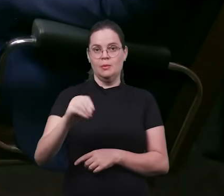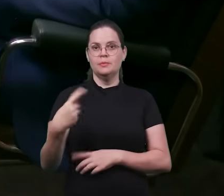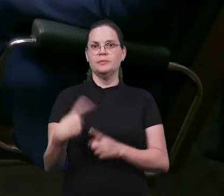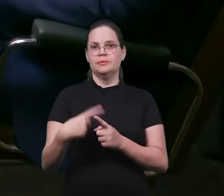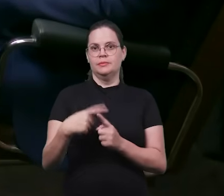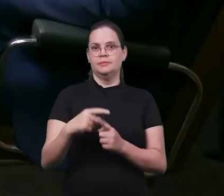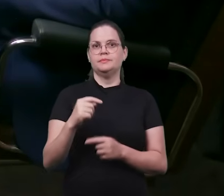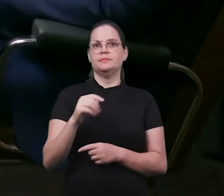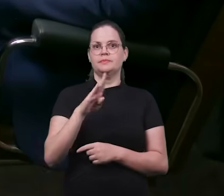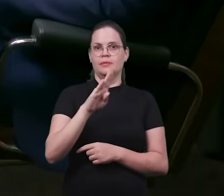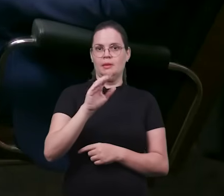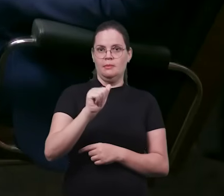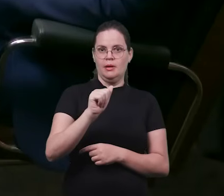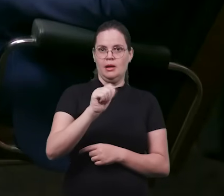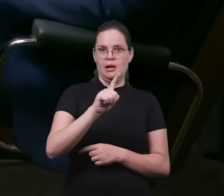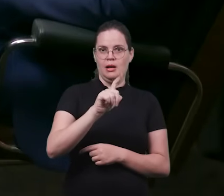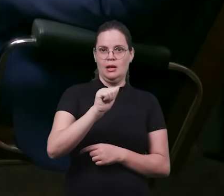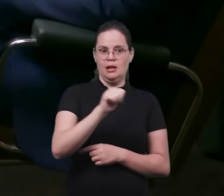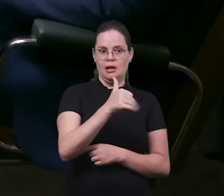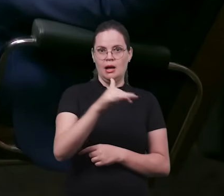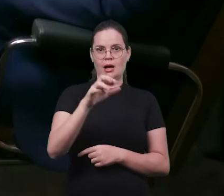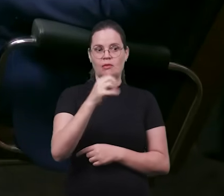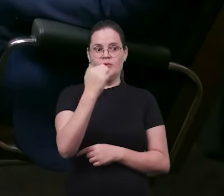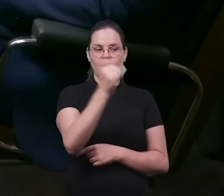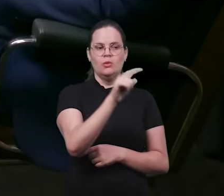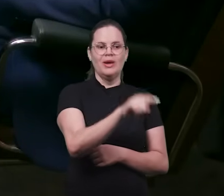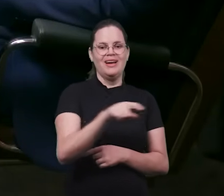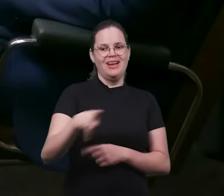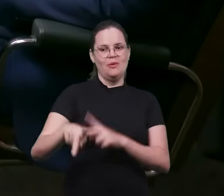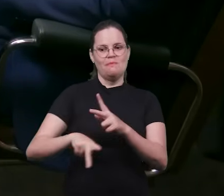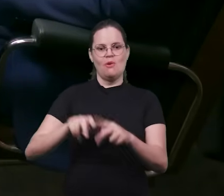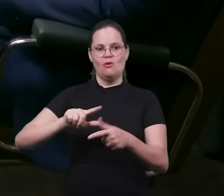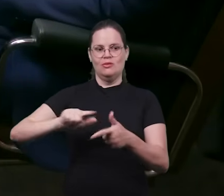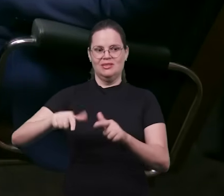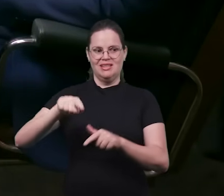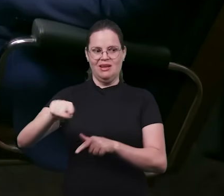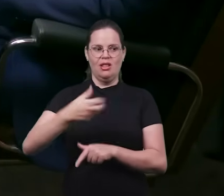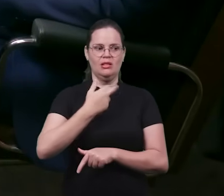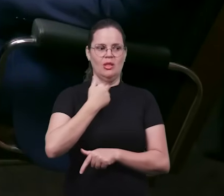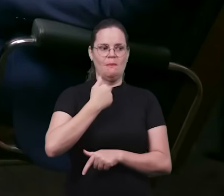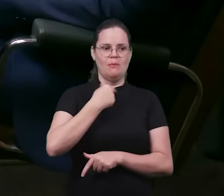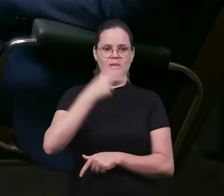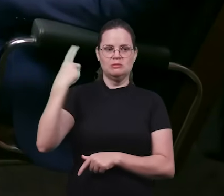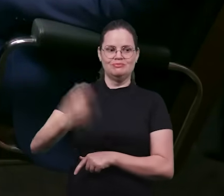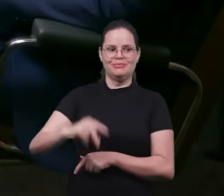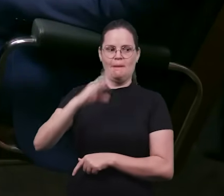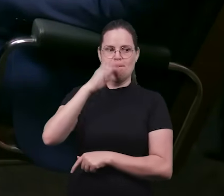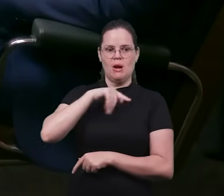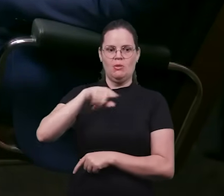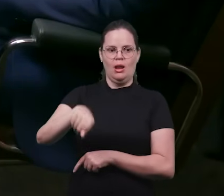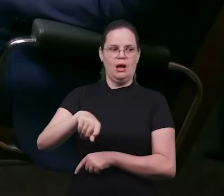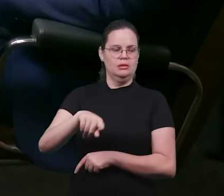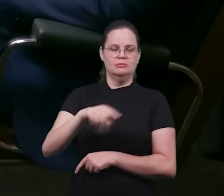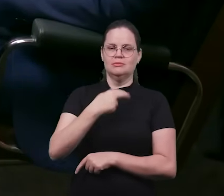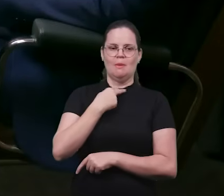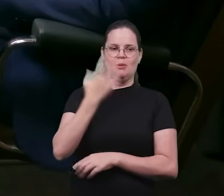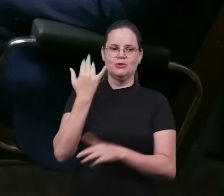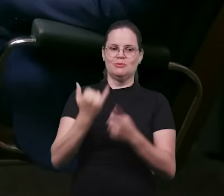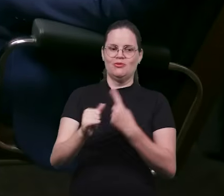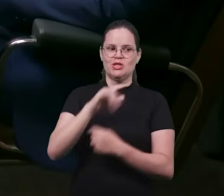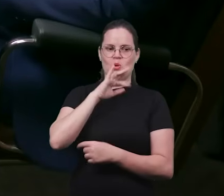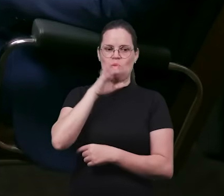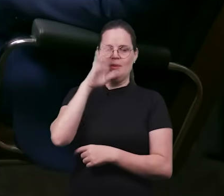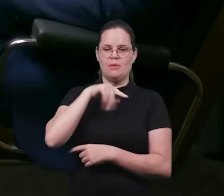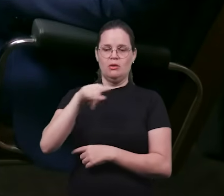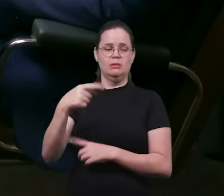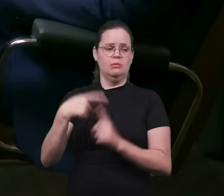uma verdade acerca do povo de Deus, porque disse: eu não posso amaldiçoar esse povo porque Deus o abençoou.